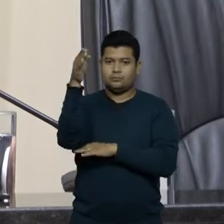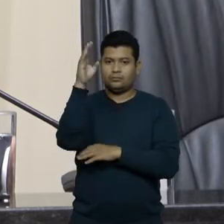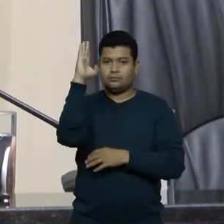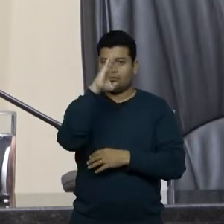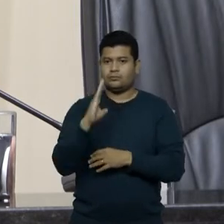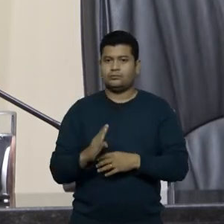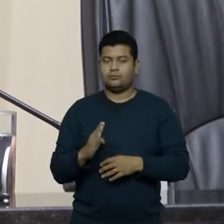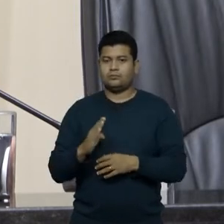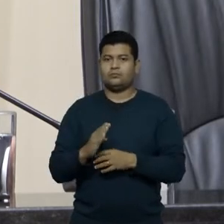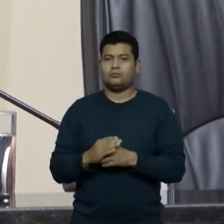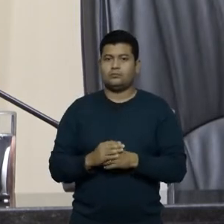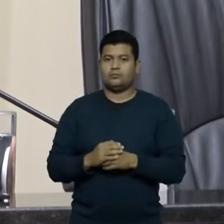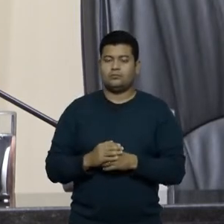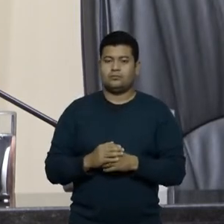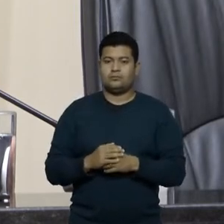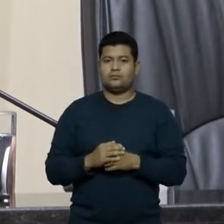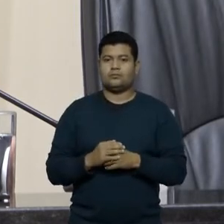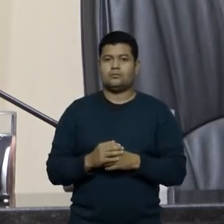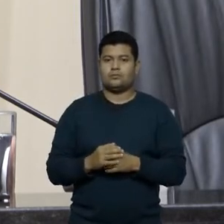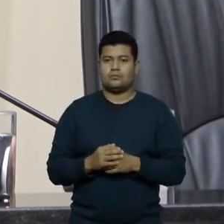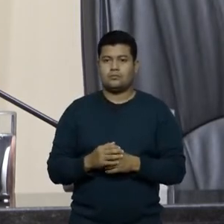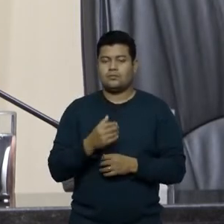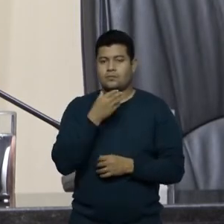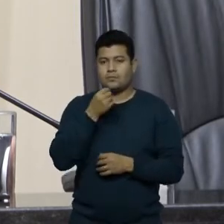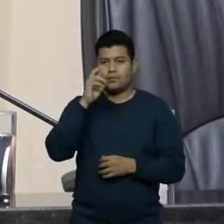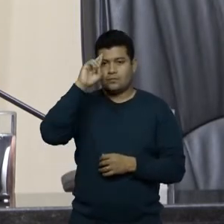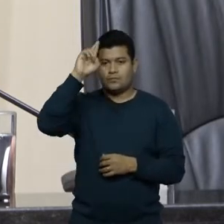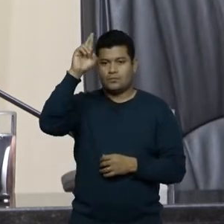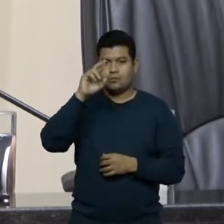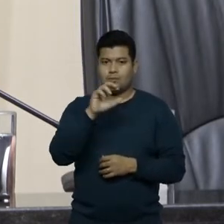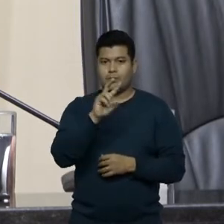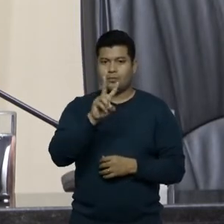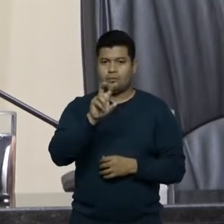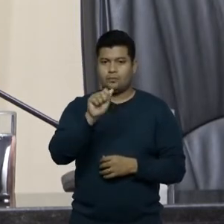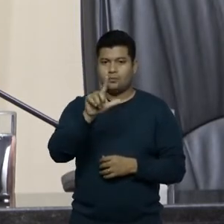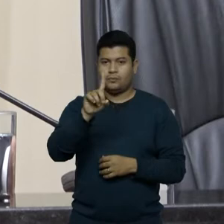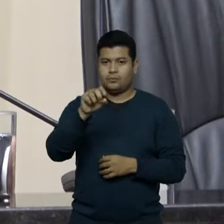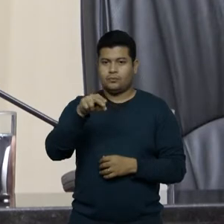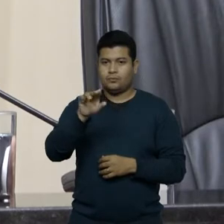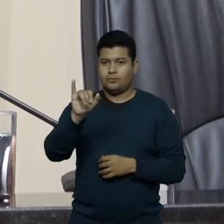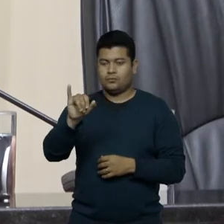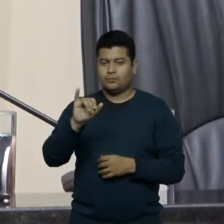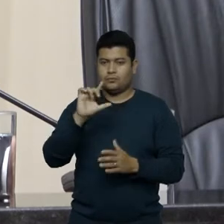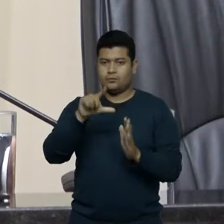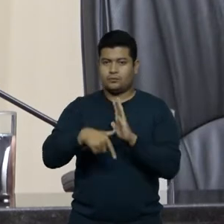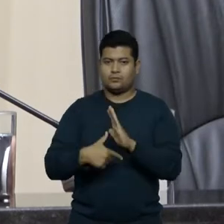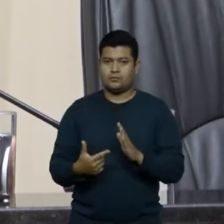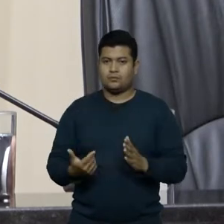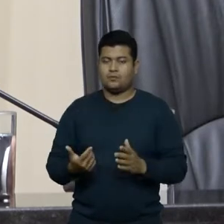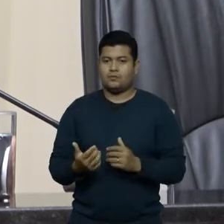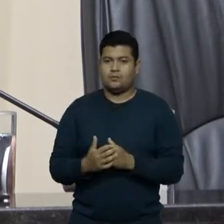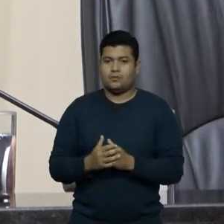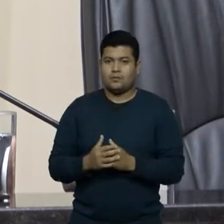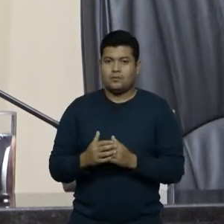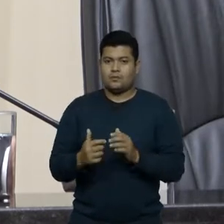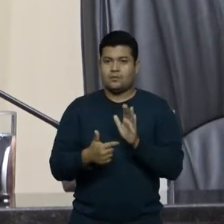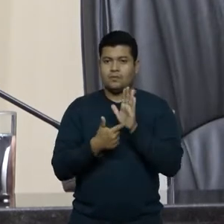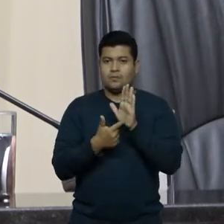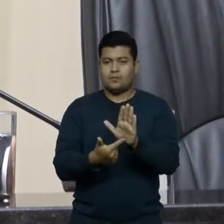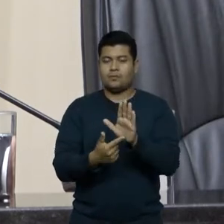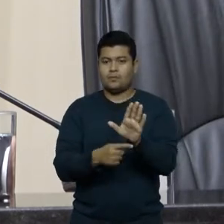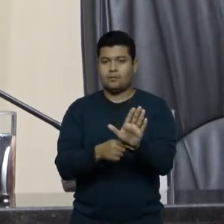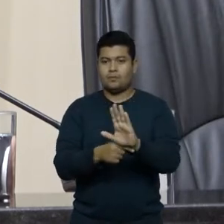sobre a regência do maestro Waldemar com e na sequência à apresentação do vídeo